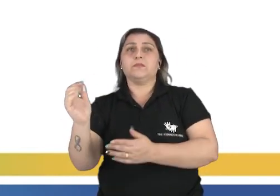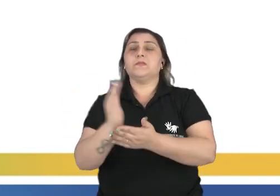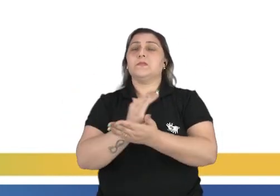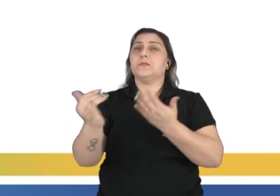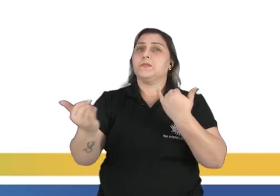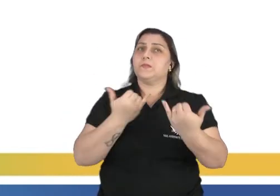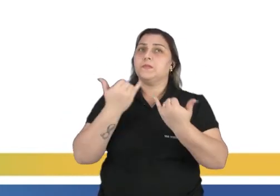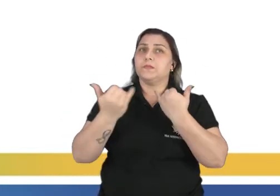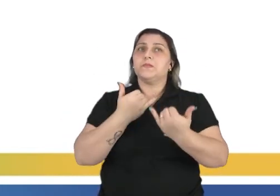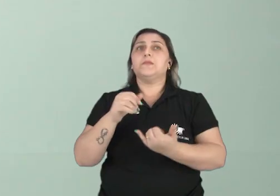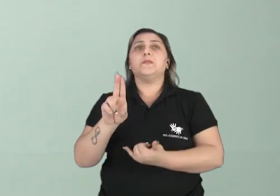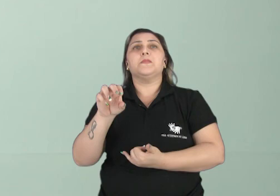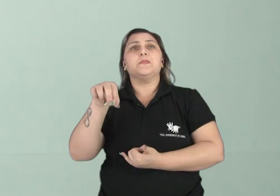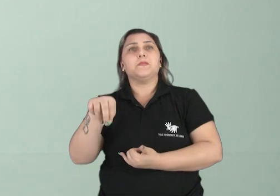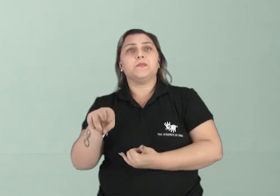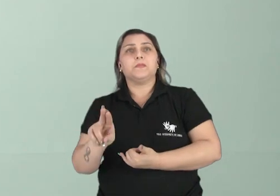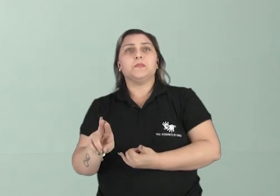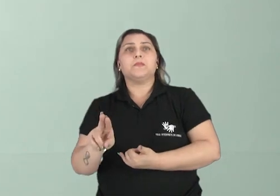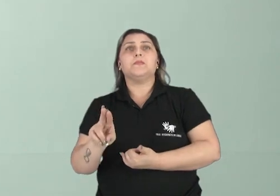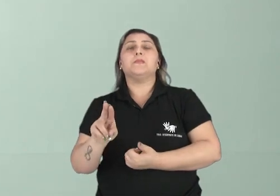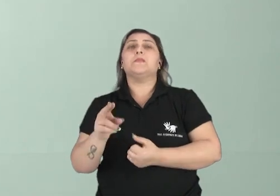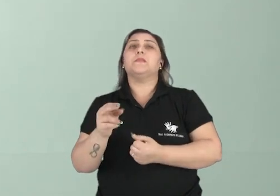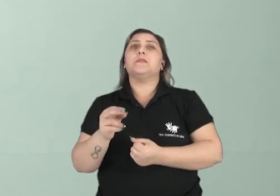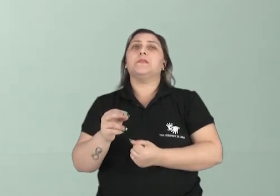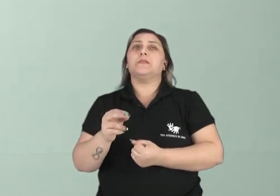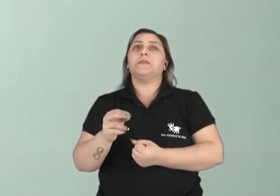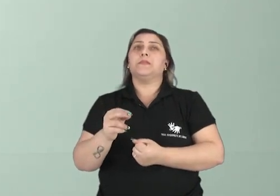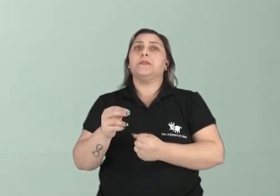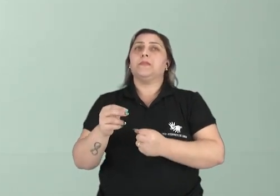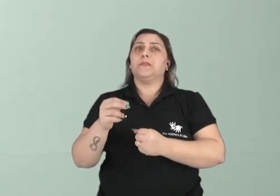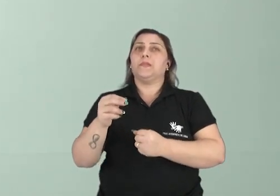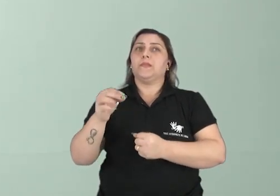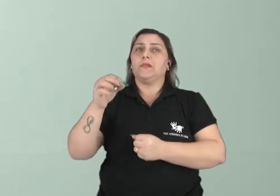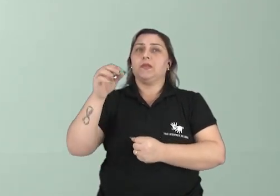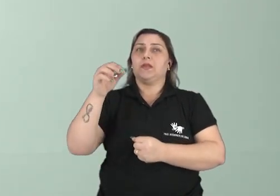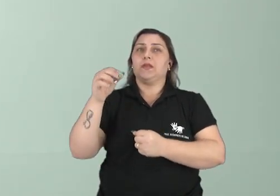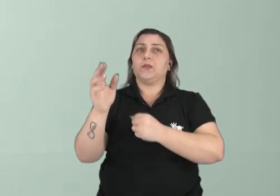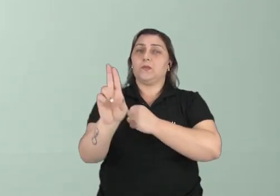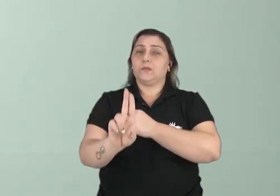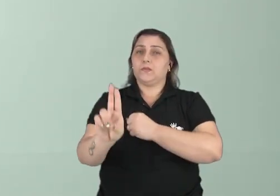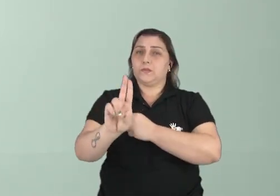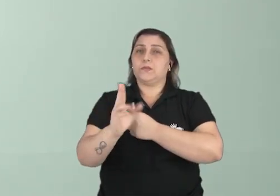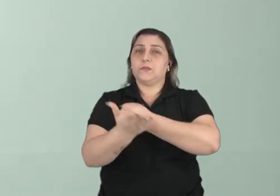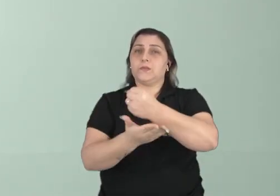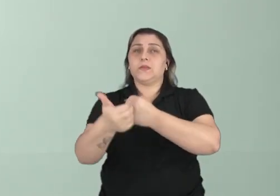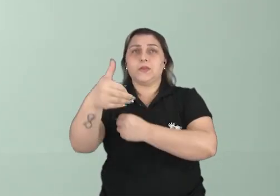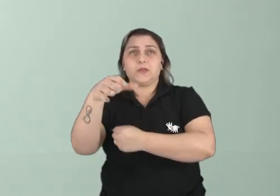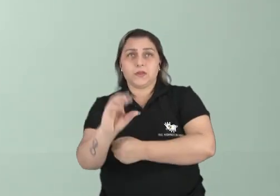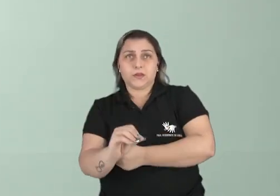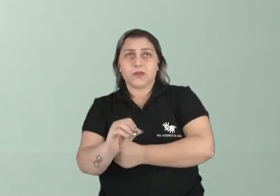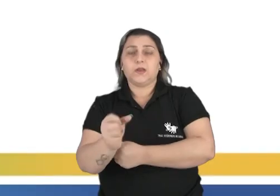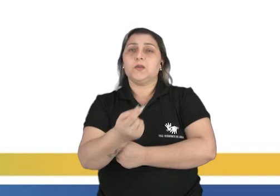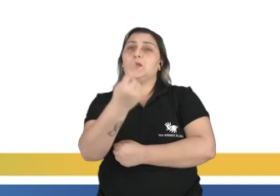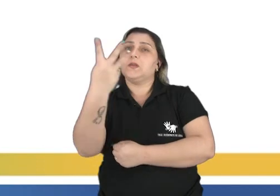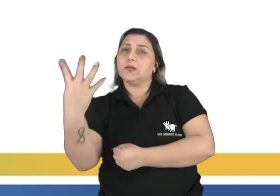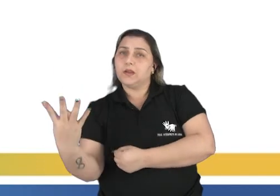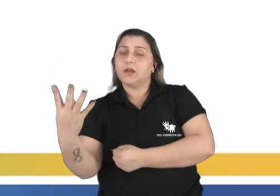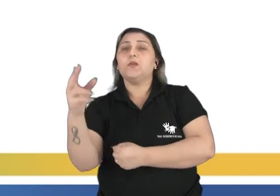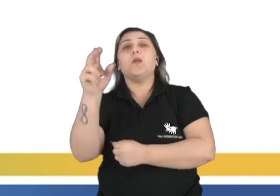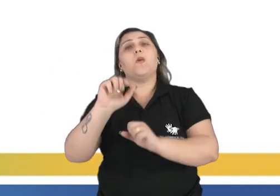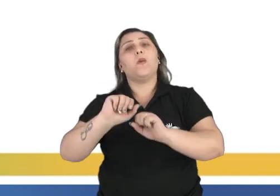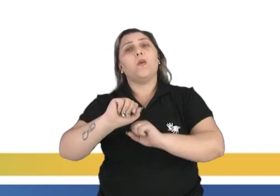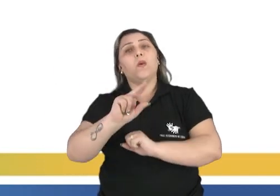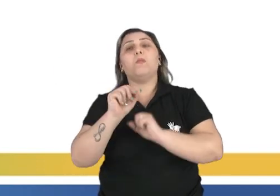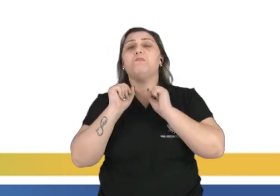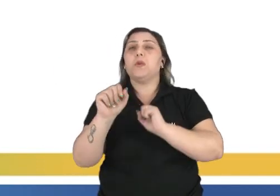informações a revisão, que é o quê? Grandezas é tudo que pode ser medido ou contado. Segundo, nós